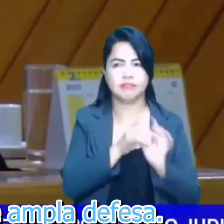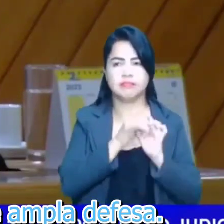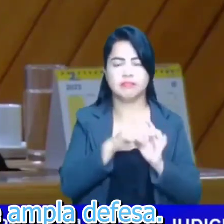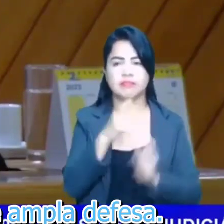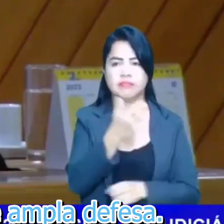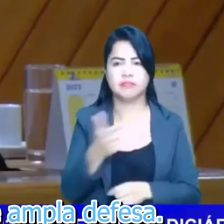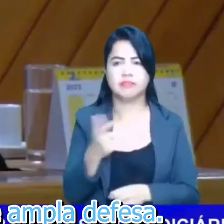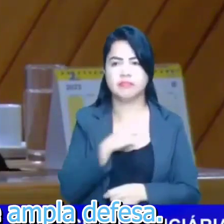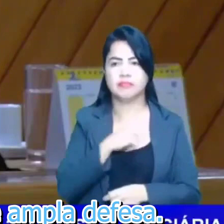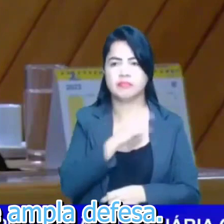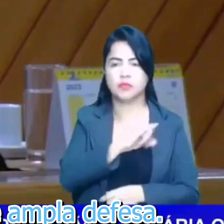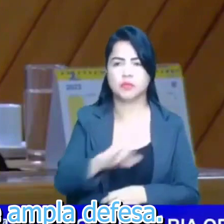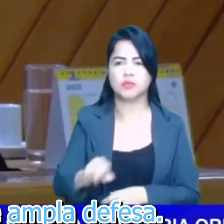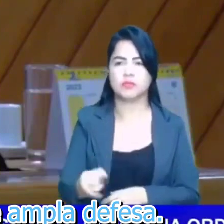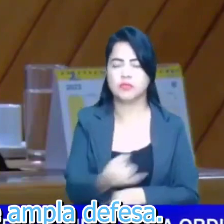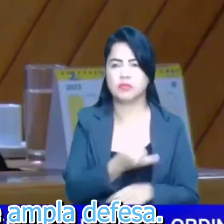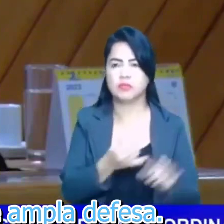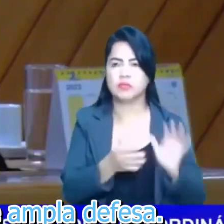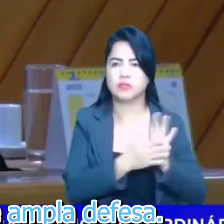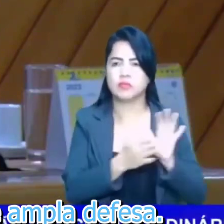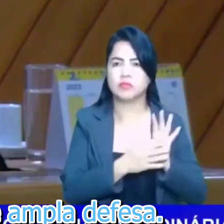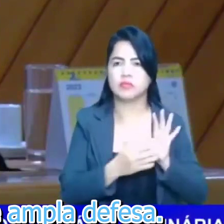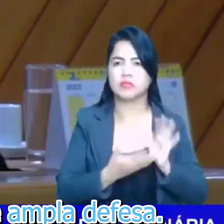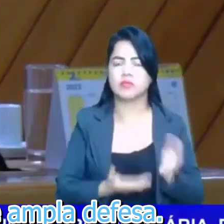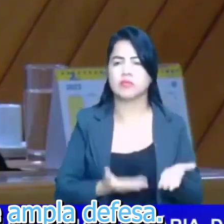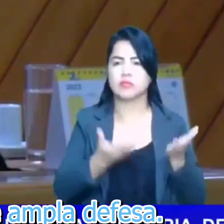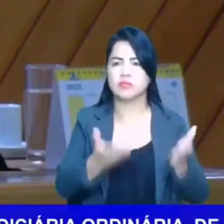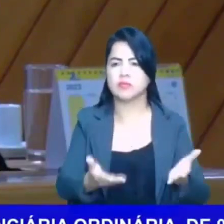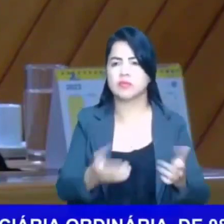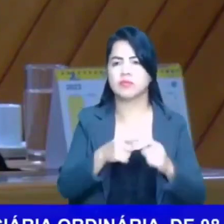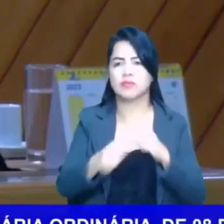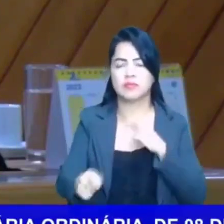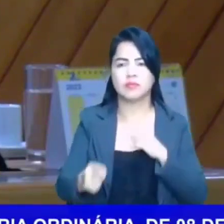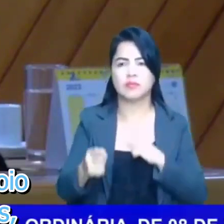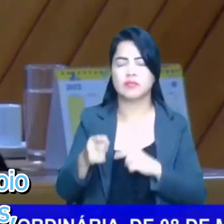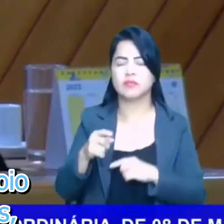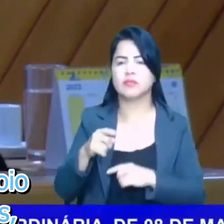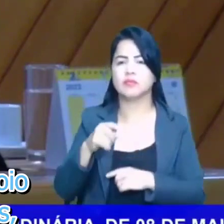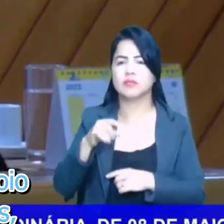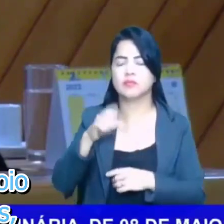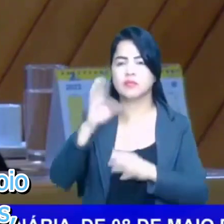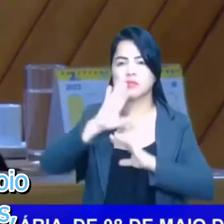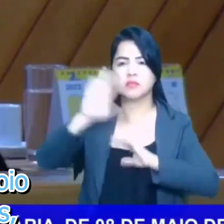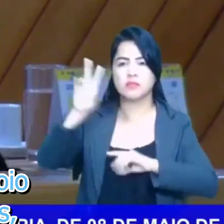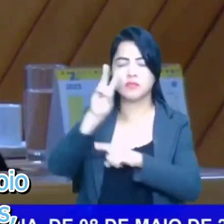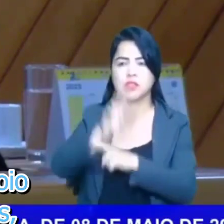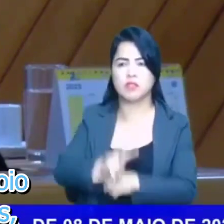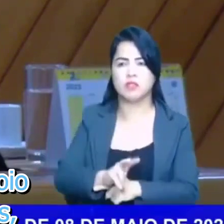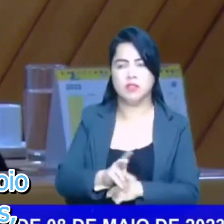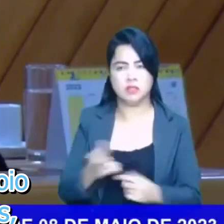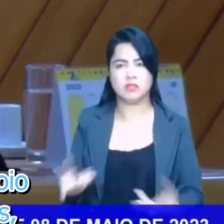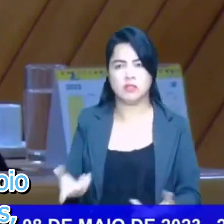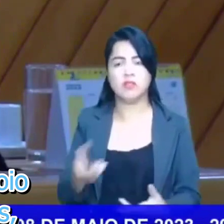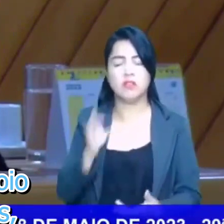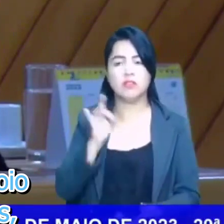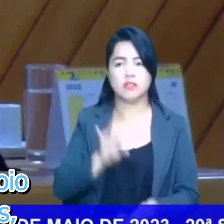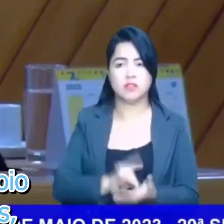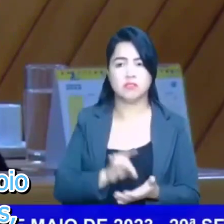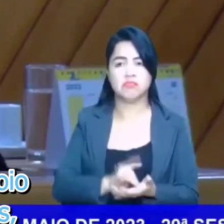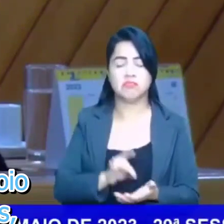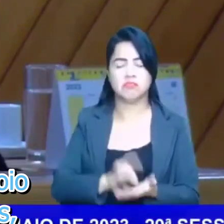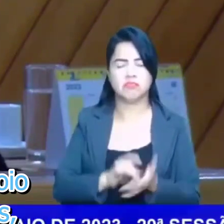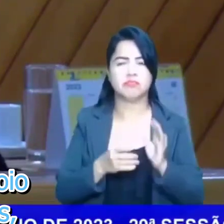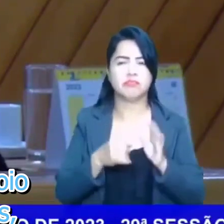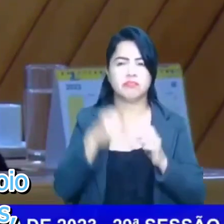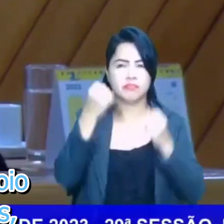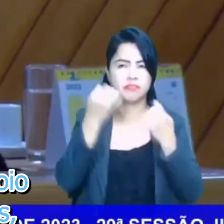não tiveram a oportunidade de apresentar contraditória e ampla defesa. Alegaram ainda que, na verdade, era